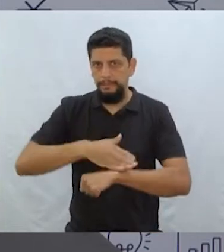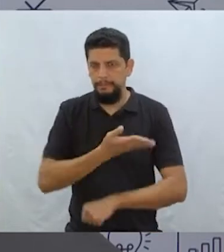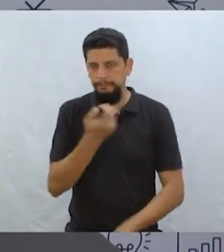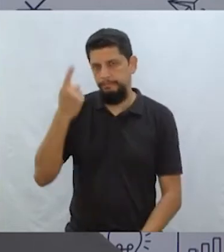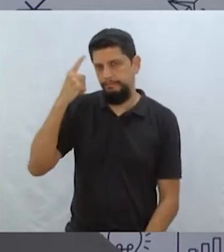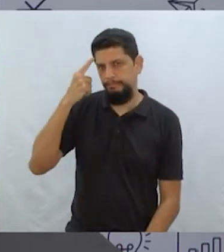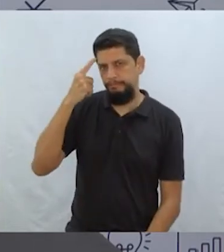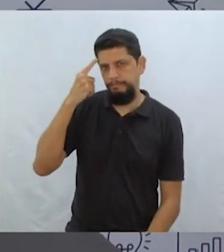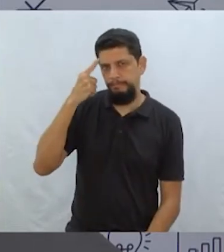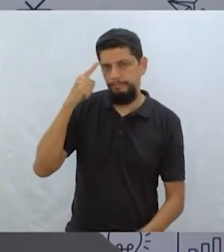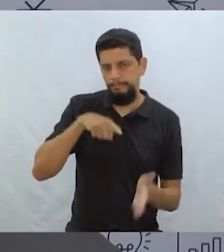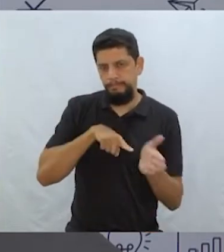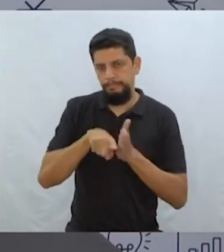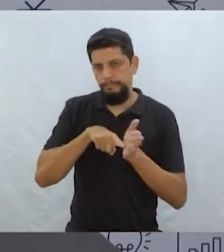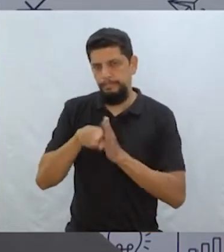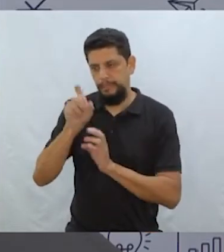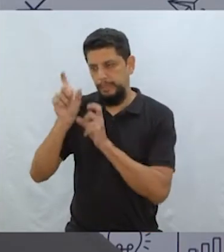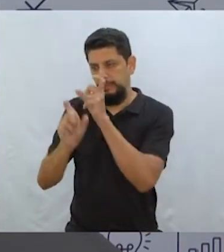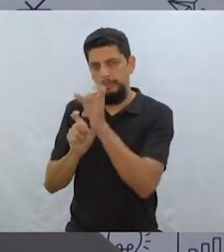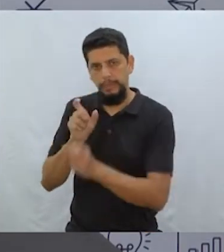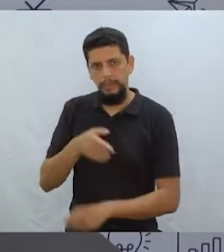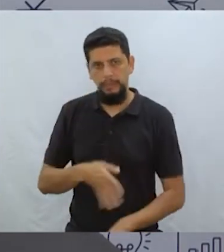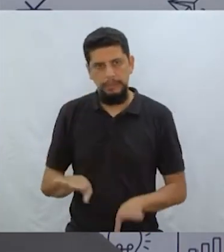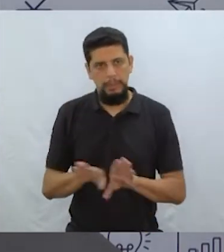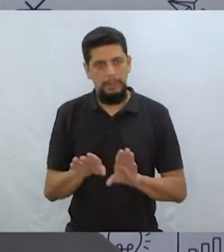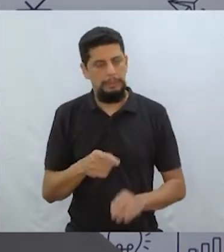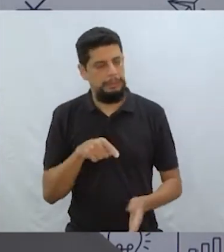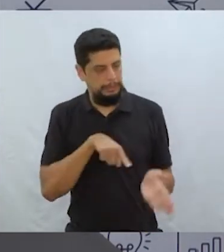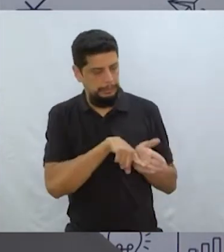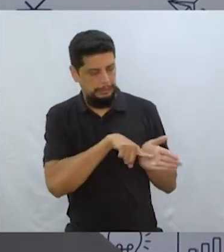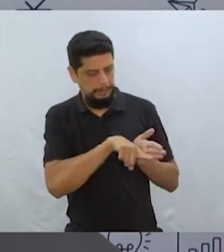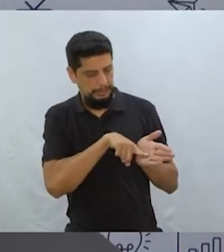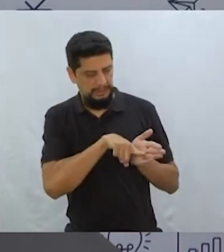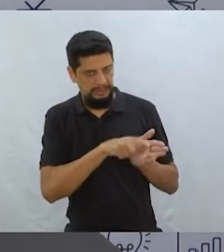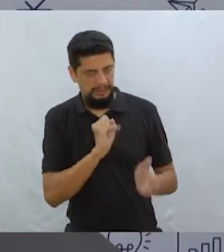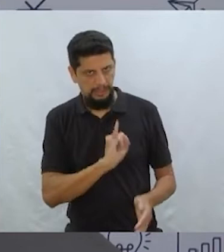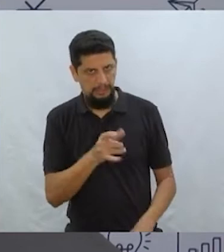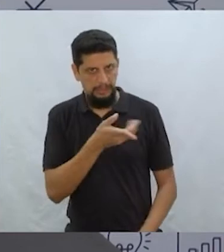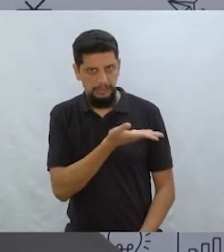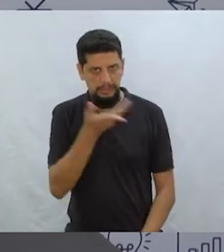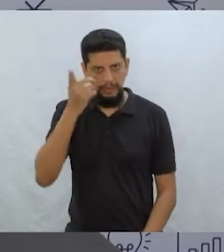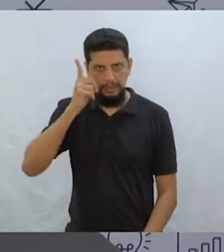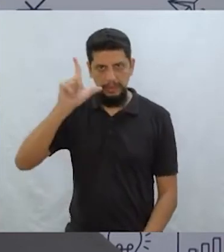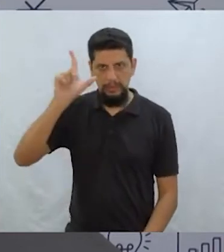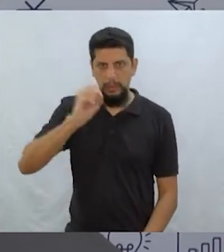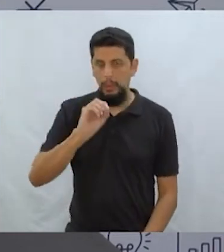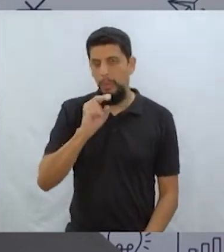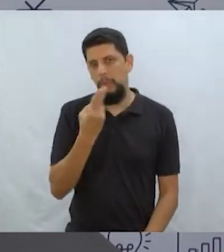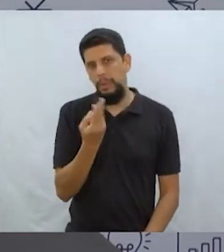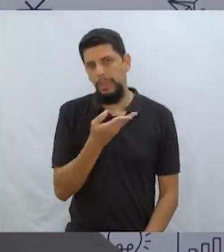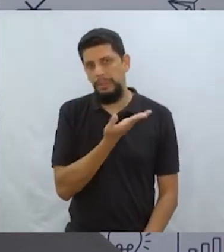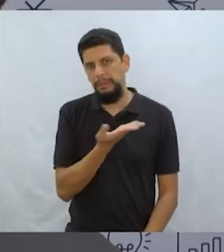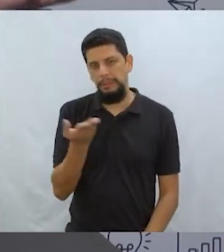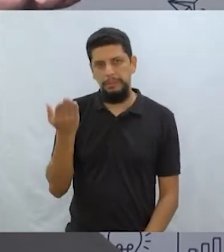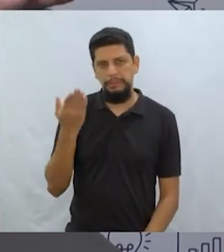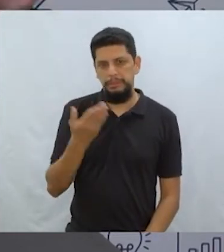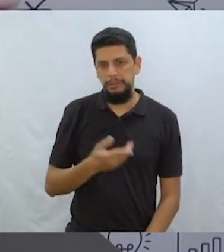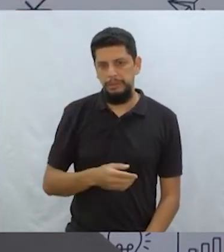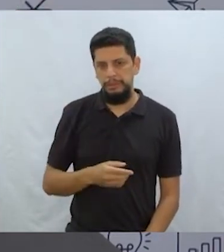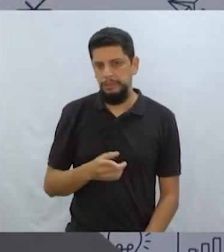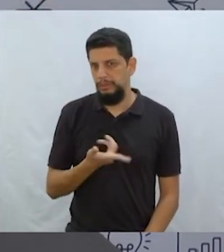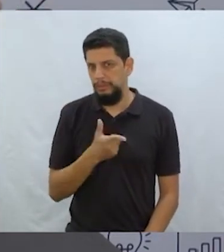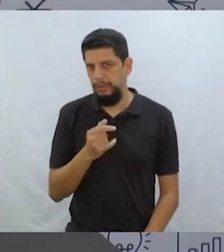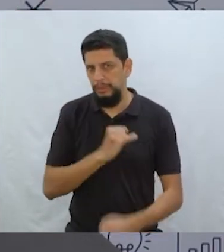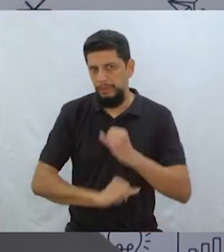um tempinho para você perguntar para alguém que esteja próximo a você ou mesmo pesquisar para ver se você consegue ou se você não tiver como